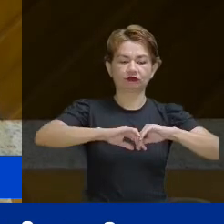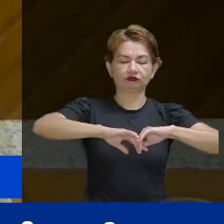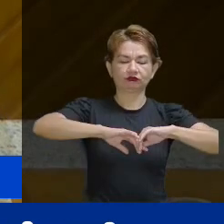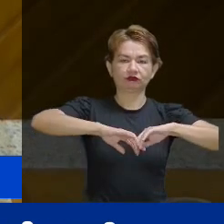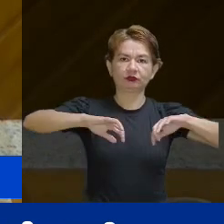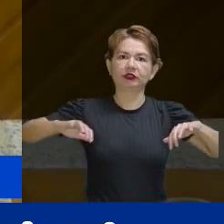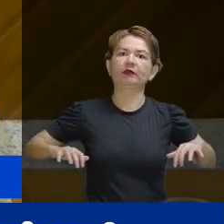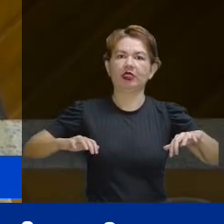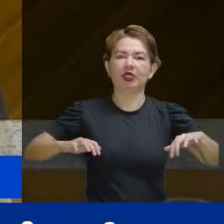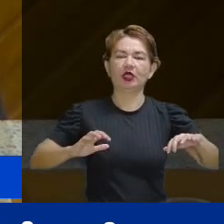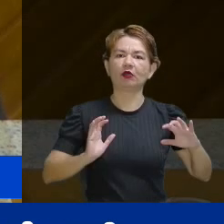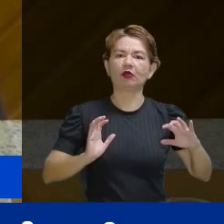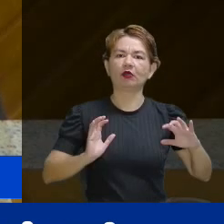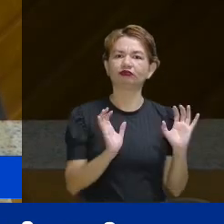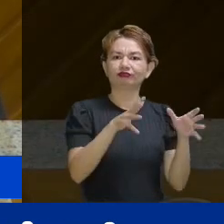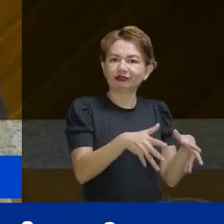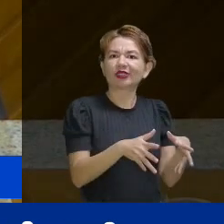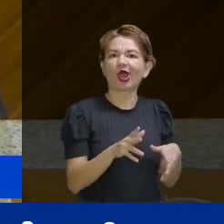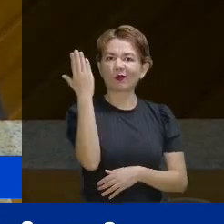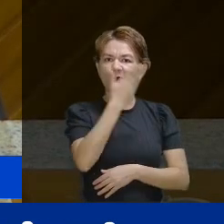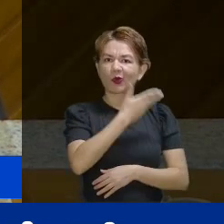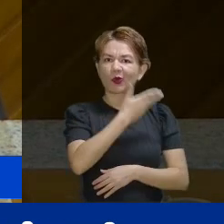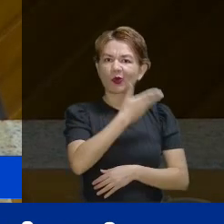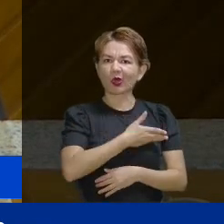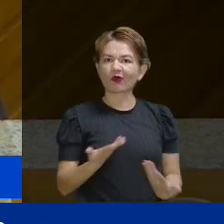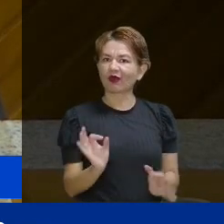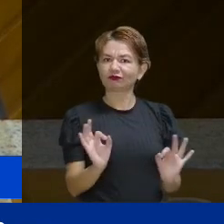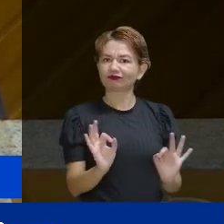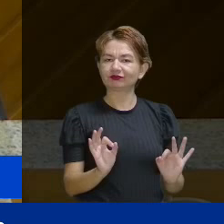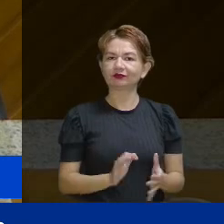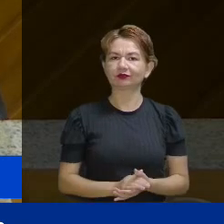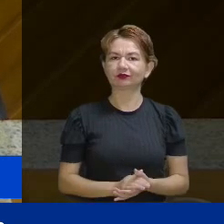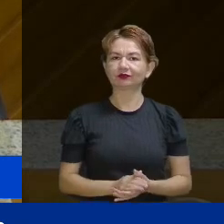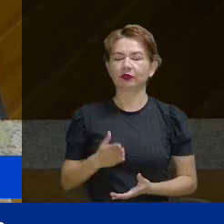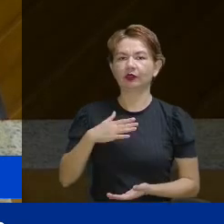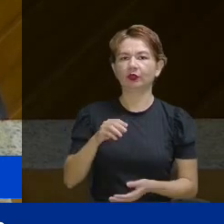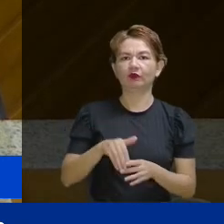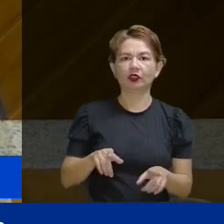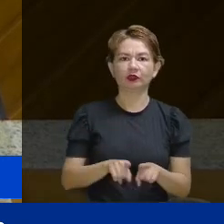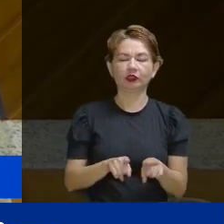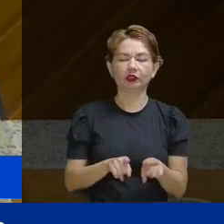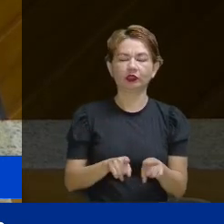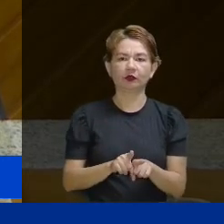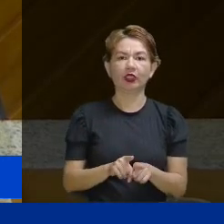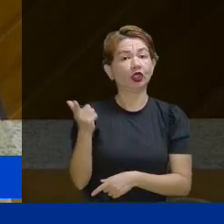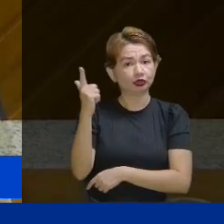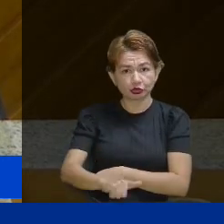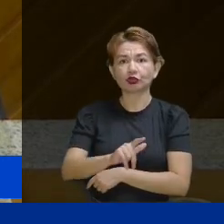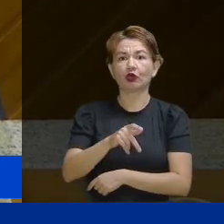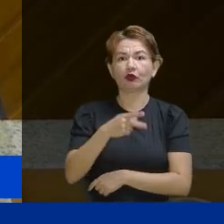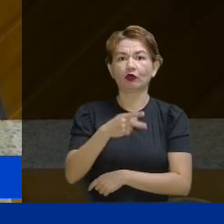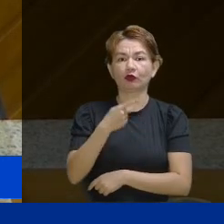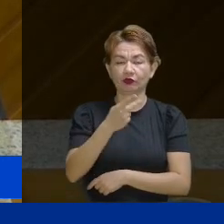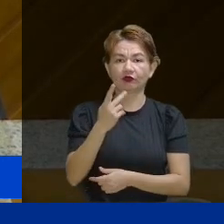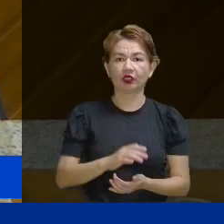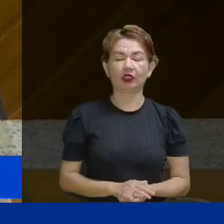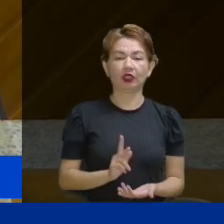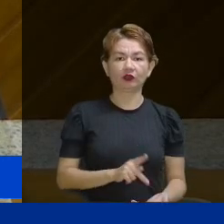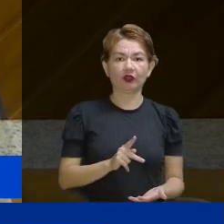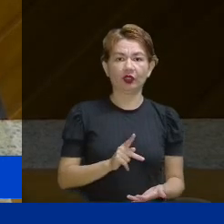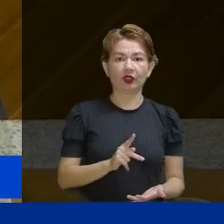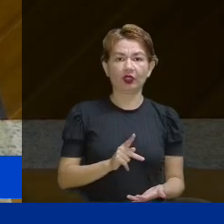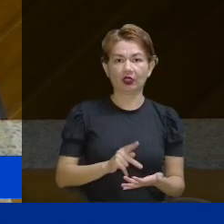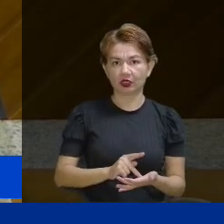como prova para a condenação. E eu estou registrando aqui, estava no meu voto e eu estou reforçando aqui, e em